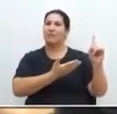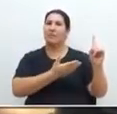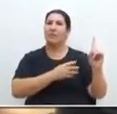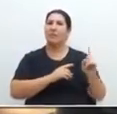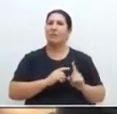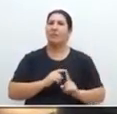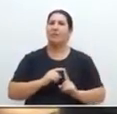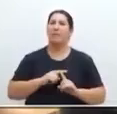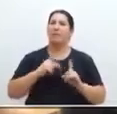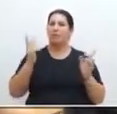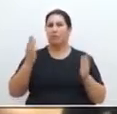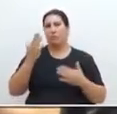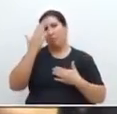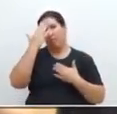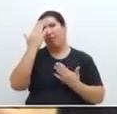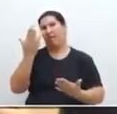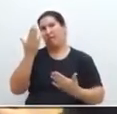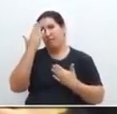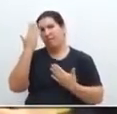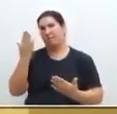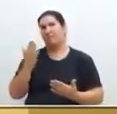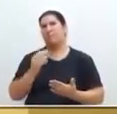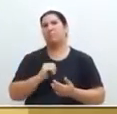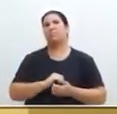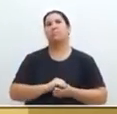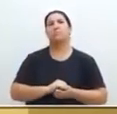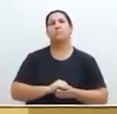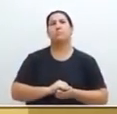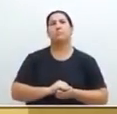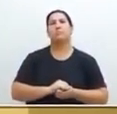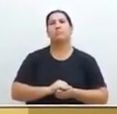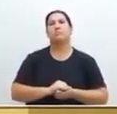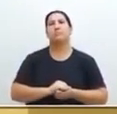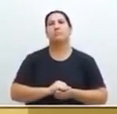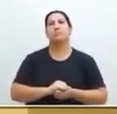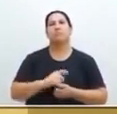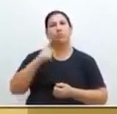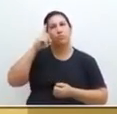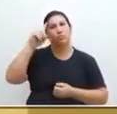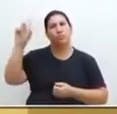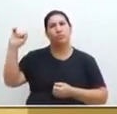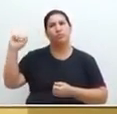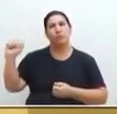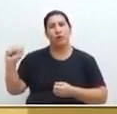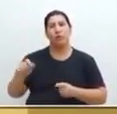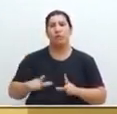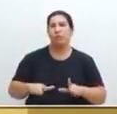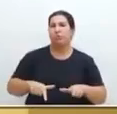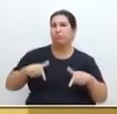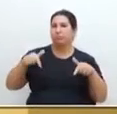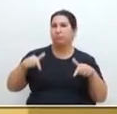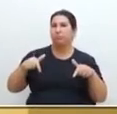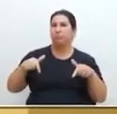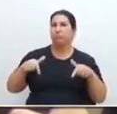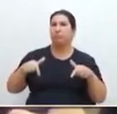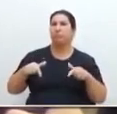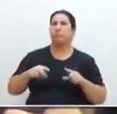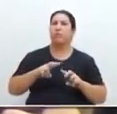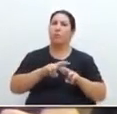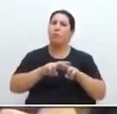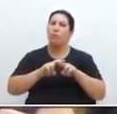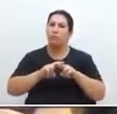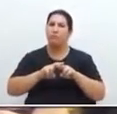tô grata tô Grata pela oportunidade Esse é um dia de luta por